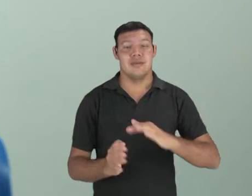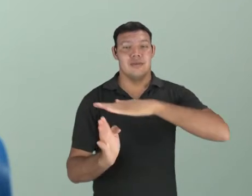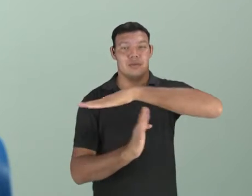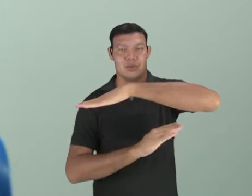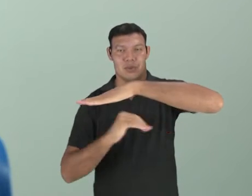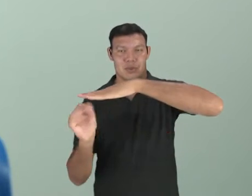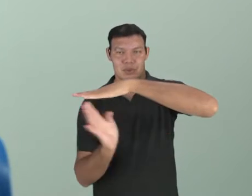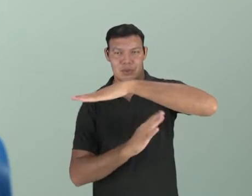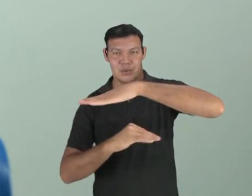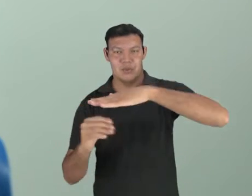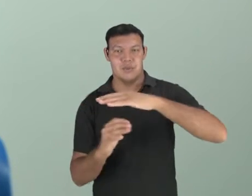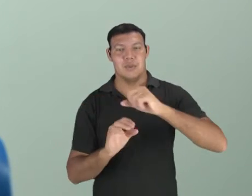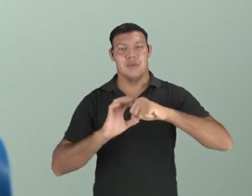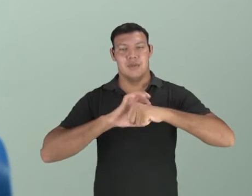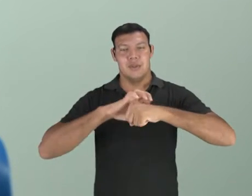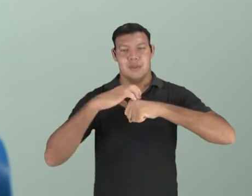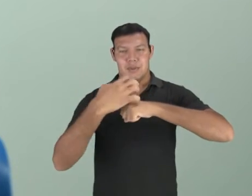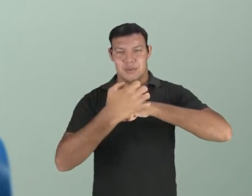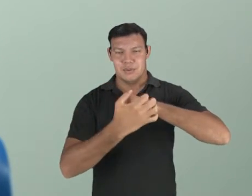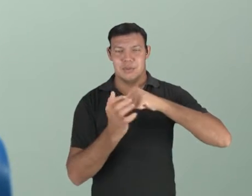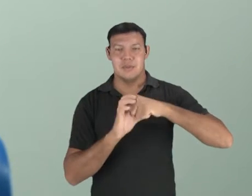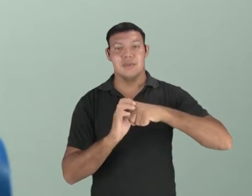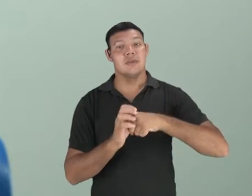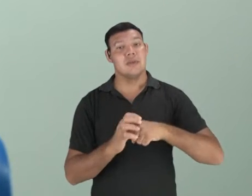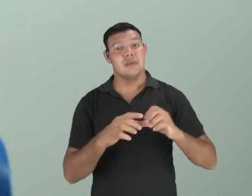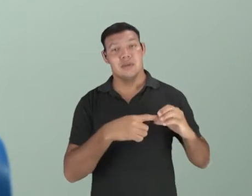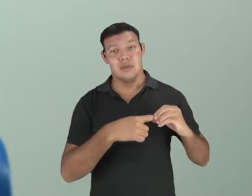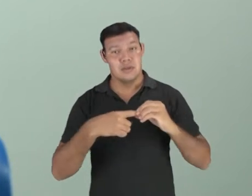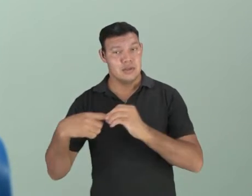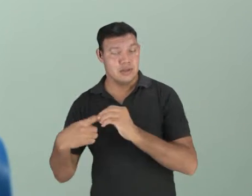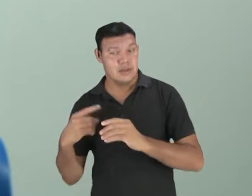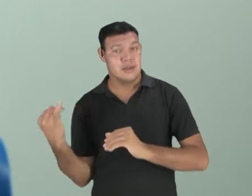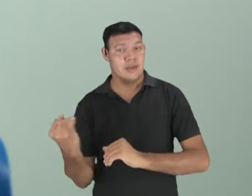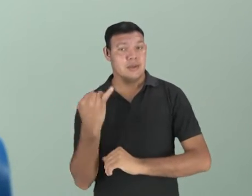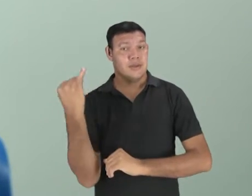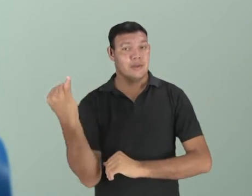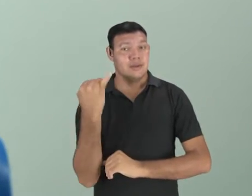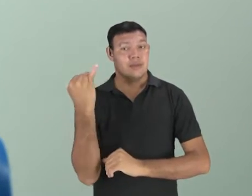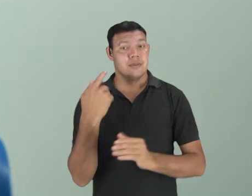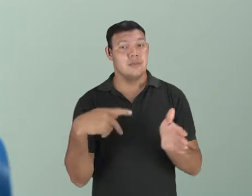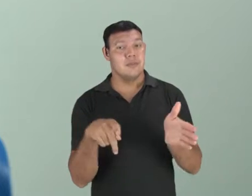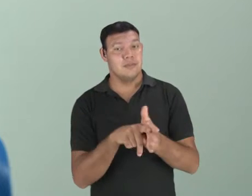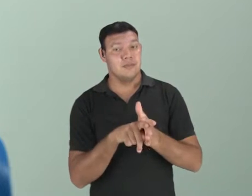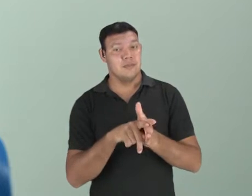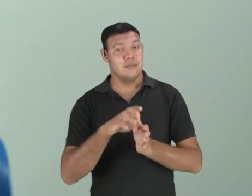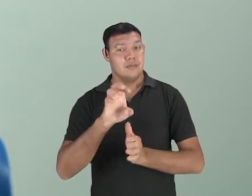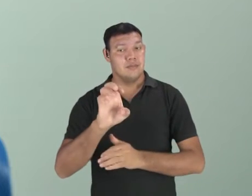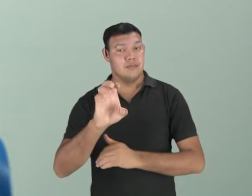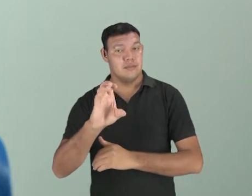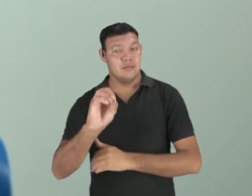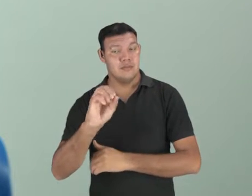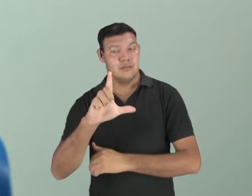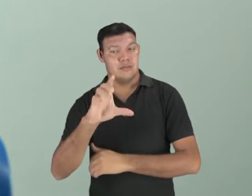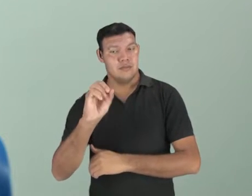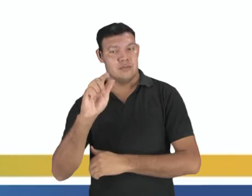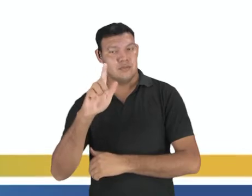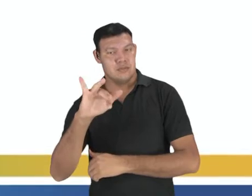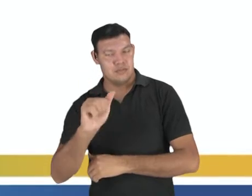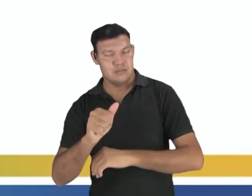fungos e protozoários, quais são as importâncias ecológicas e relações estabelecidas entre eles. Vamos